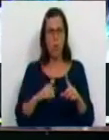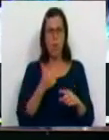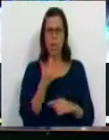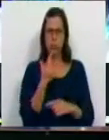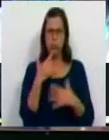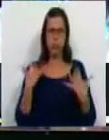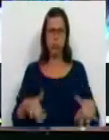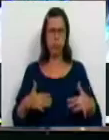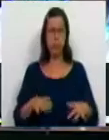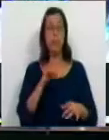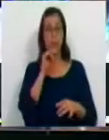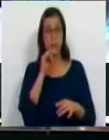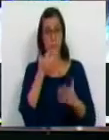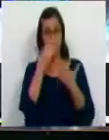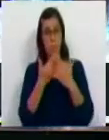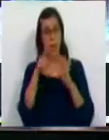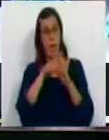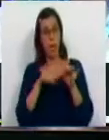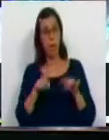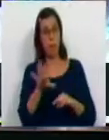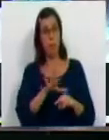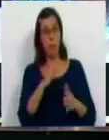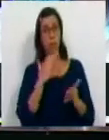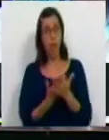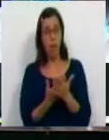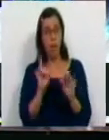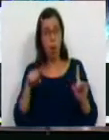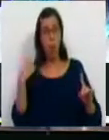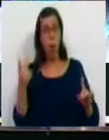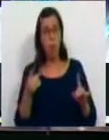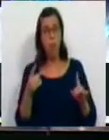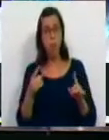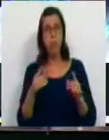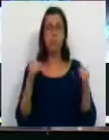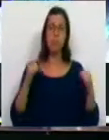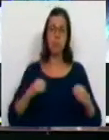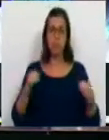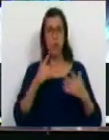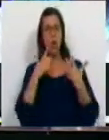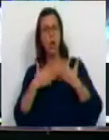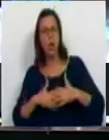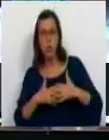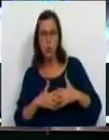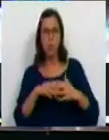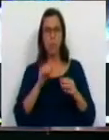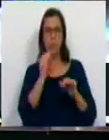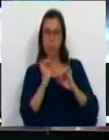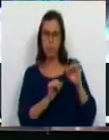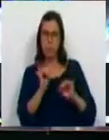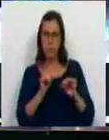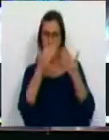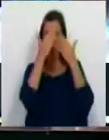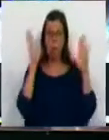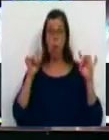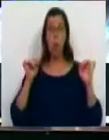extrema. Se sempre estivemos perante um regime, neste caso, que levantava de forma algo consensual dúvidas sobre o seu caráter